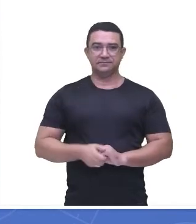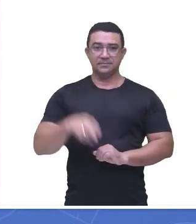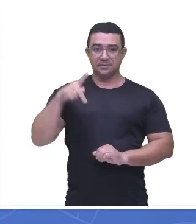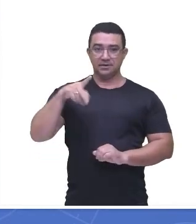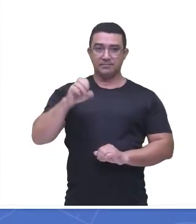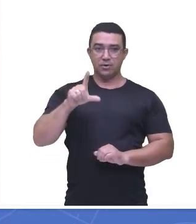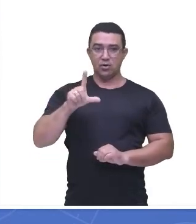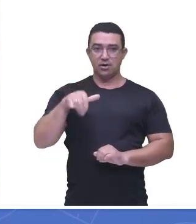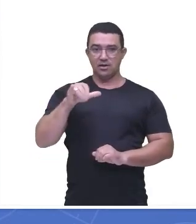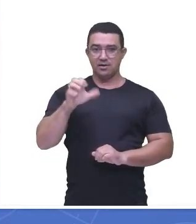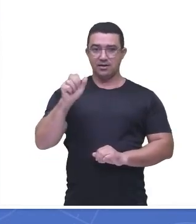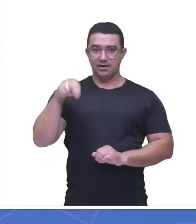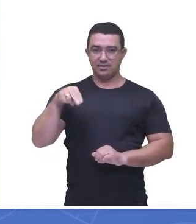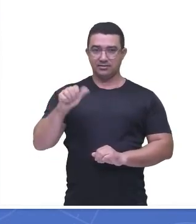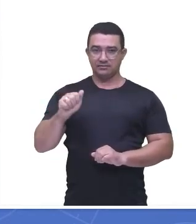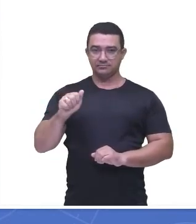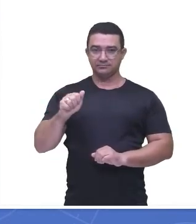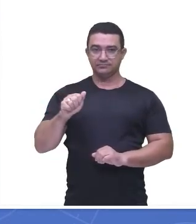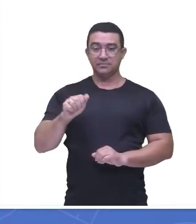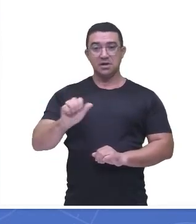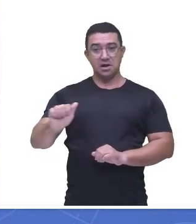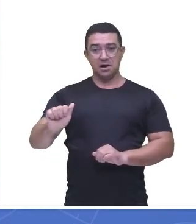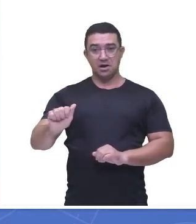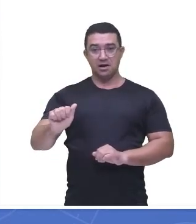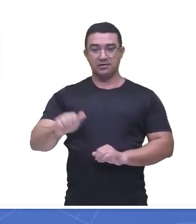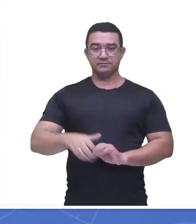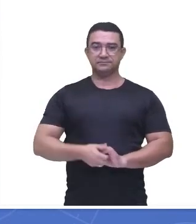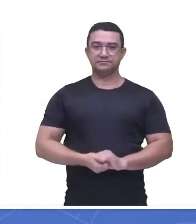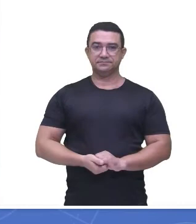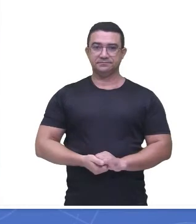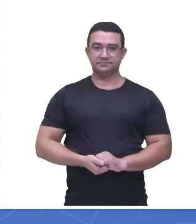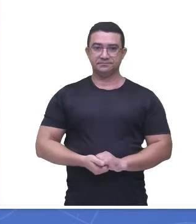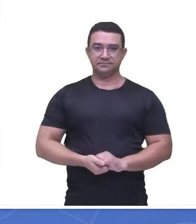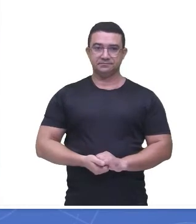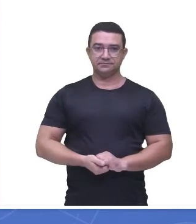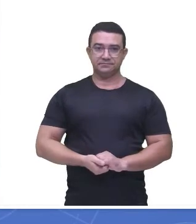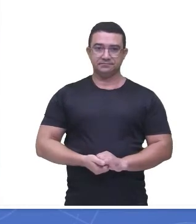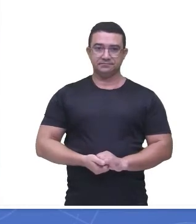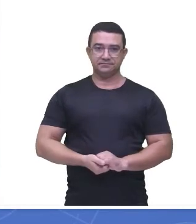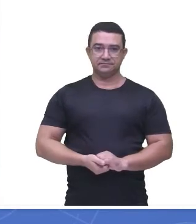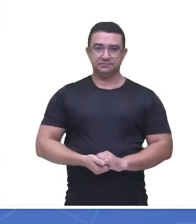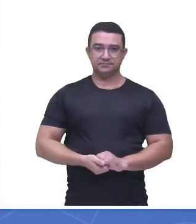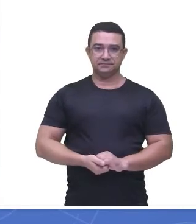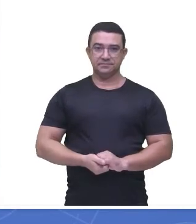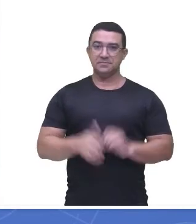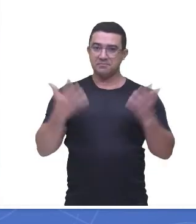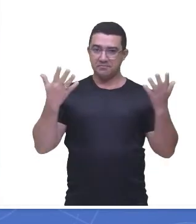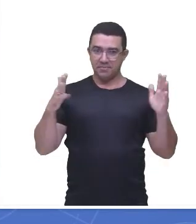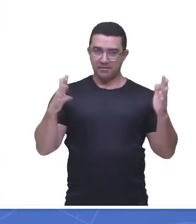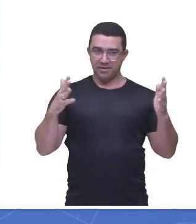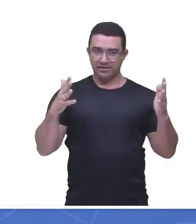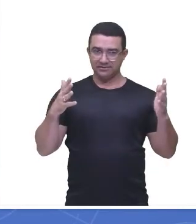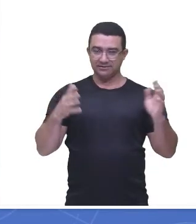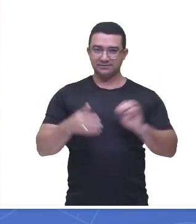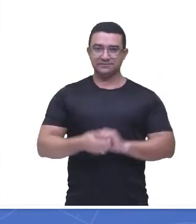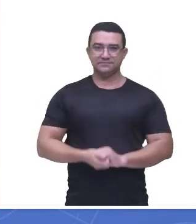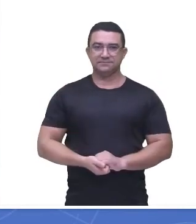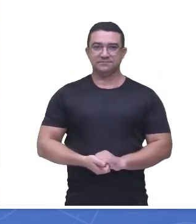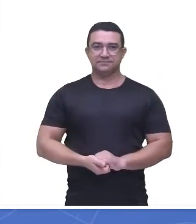Poliana, alternativa A, da Escola Estadual Vicente Teles de Souza. Parabéns pela participação,